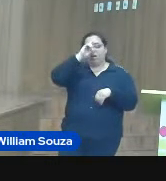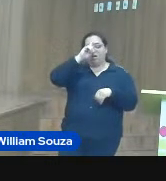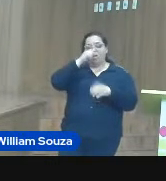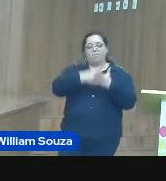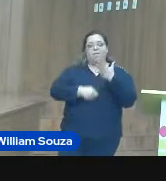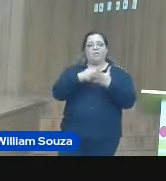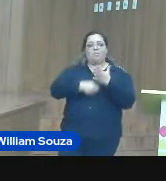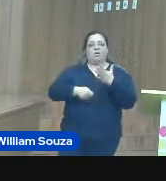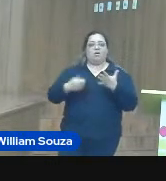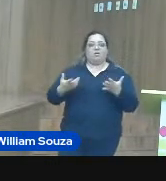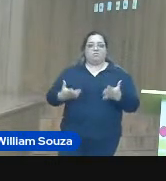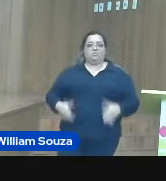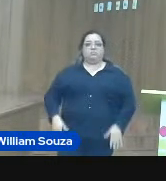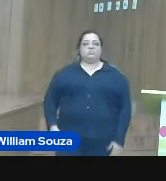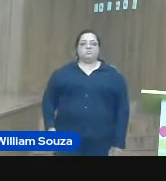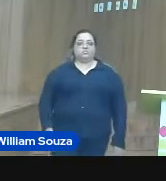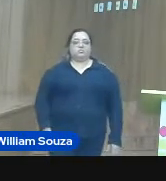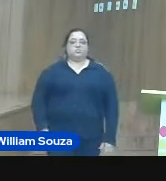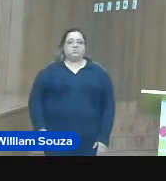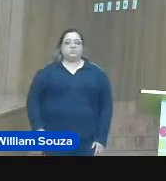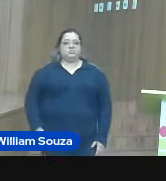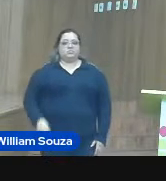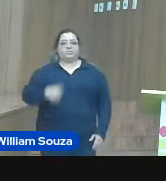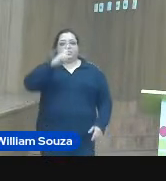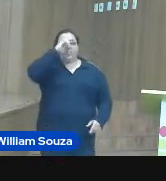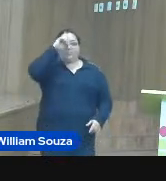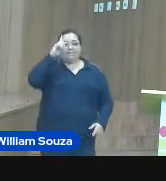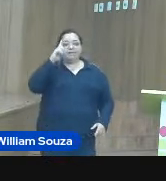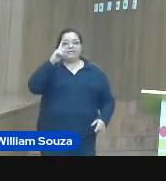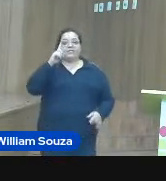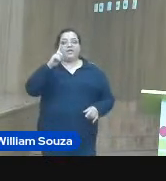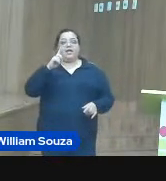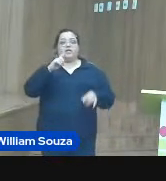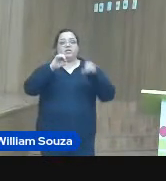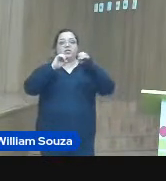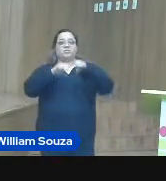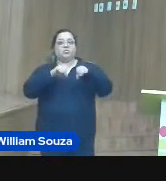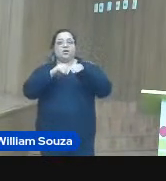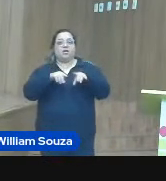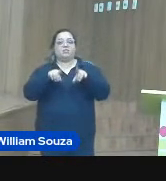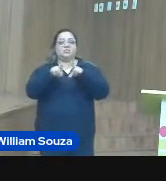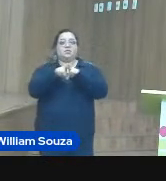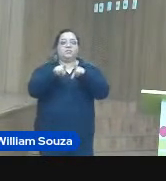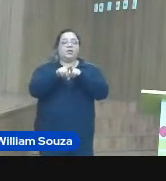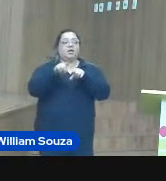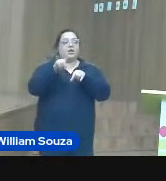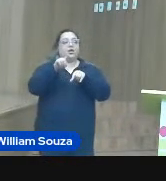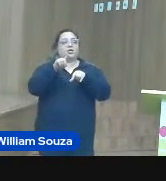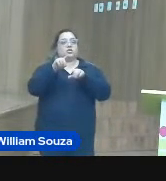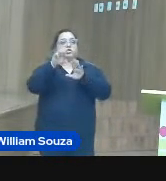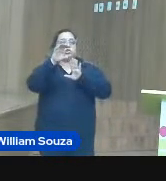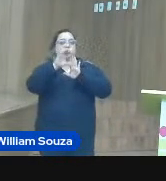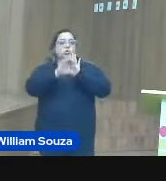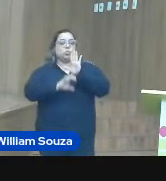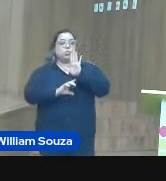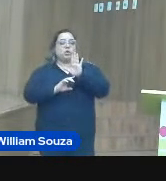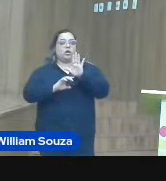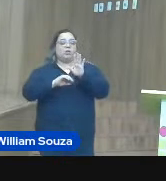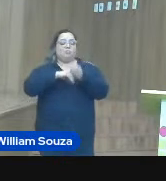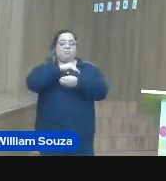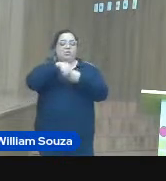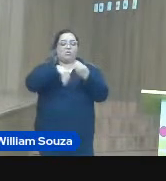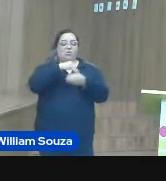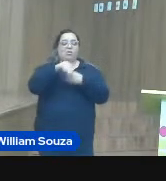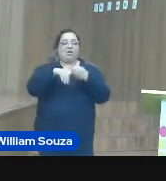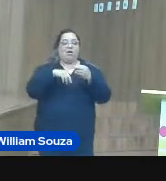por uma ideia de educação e de currículo misturada com religião. Foram massacrados. A